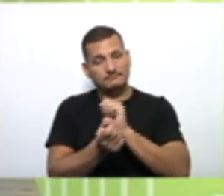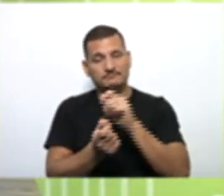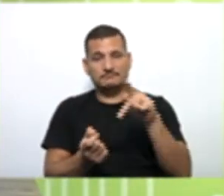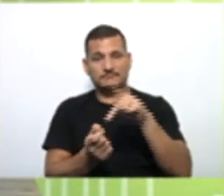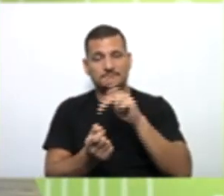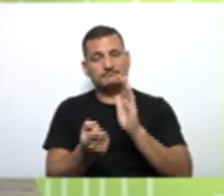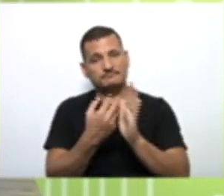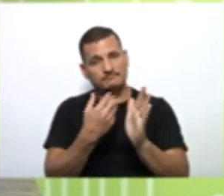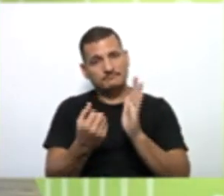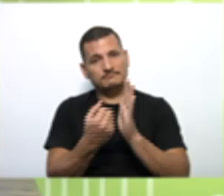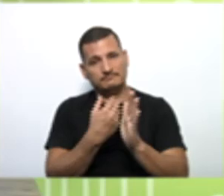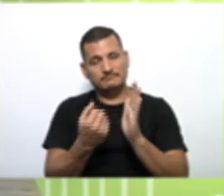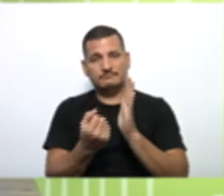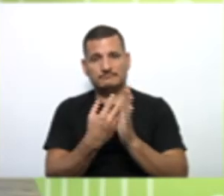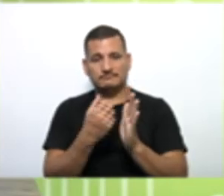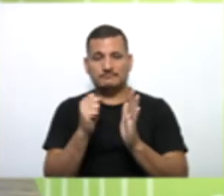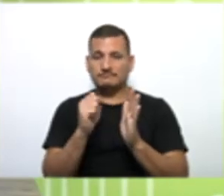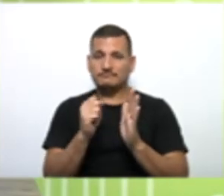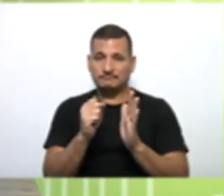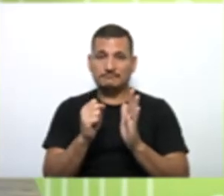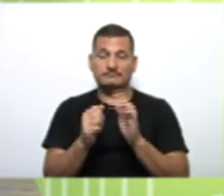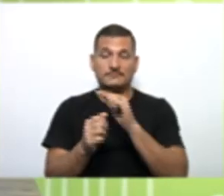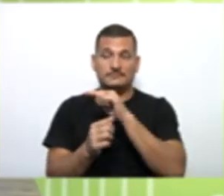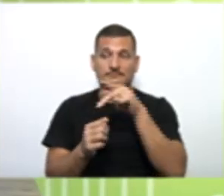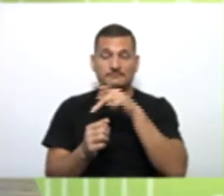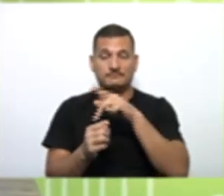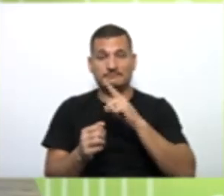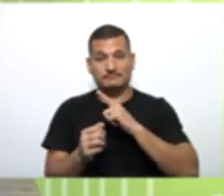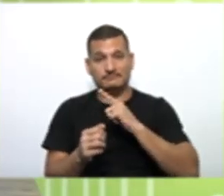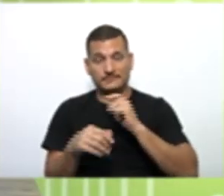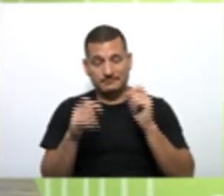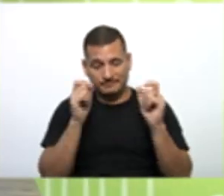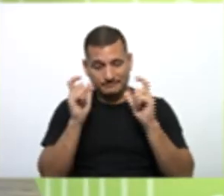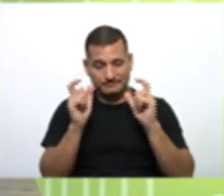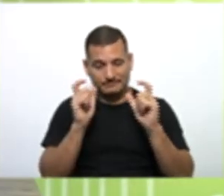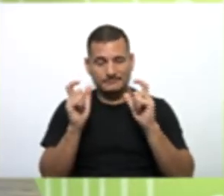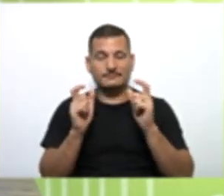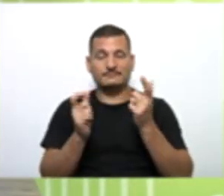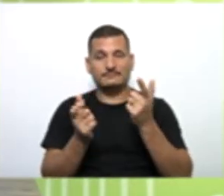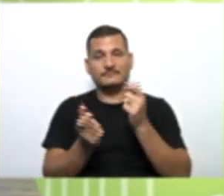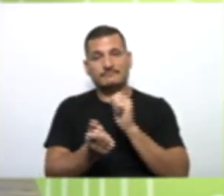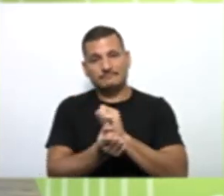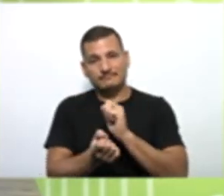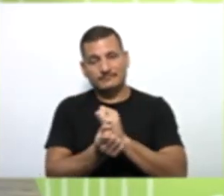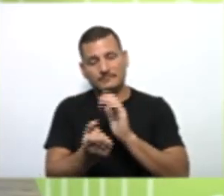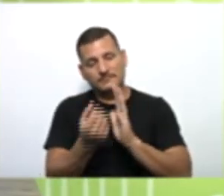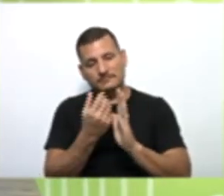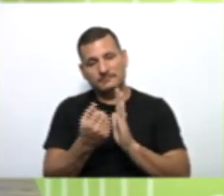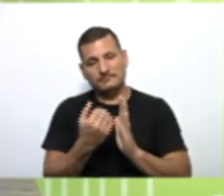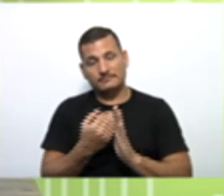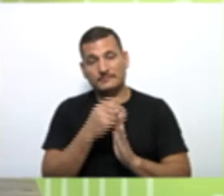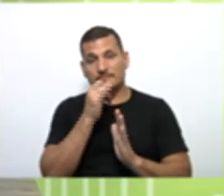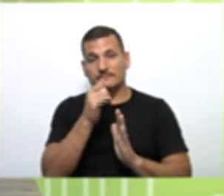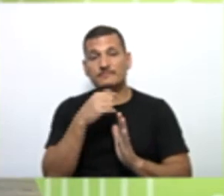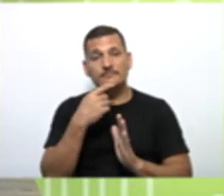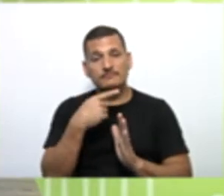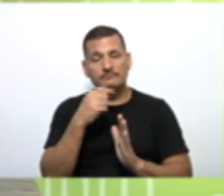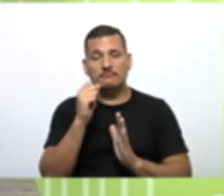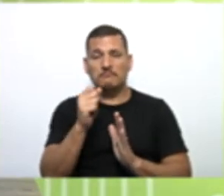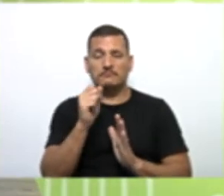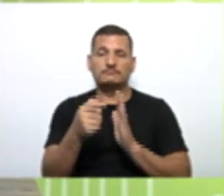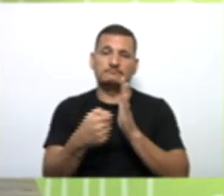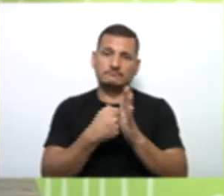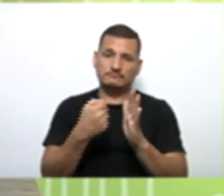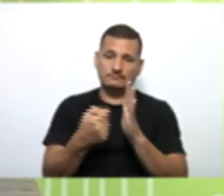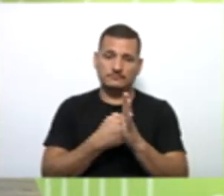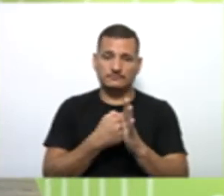Cássio que está atente, né, bem atencioso a todas as postagens. Então, se você tem dúvidas, mande as suas dúvidas. Se